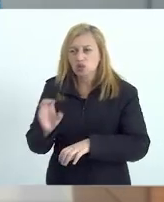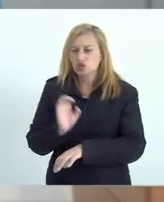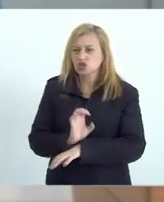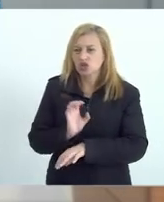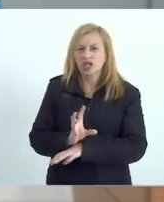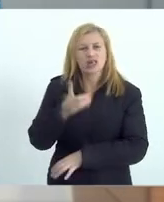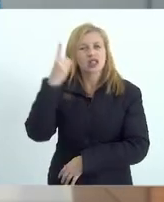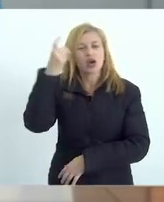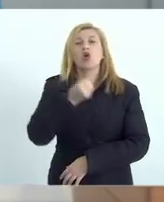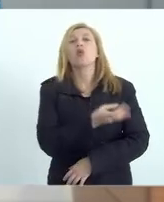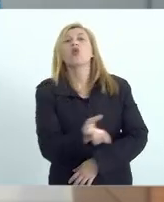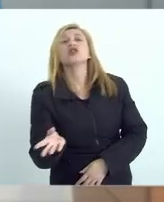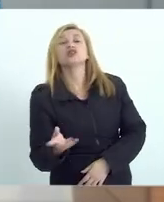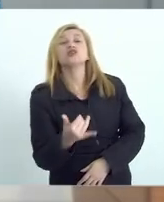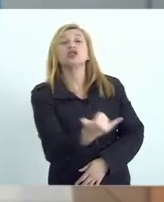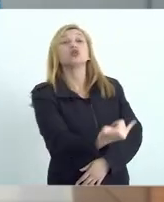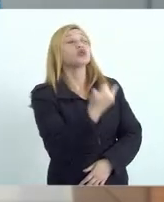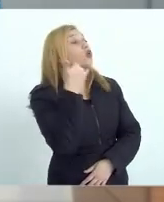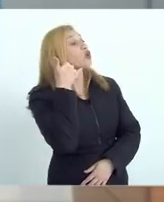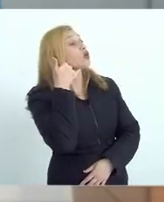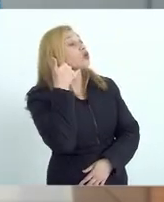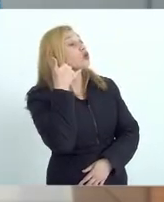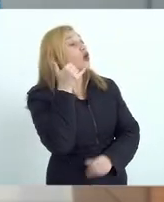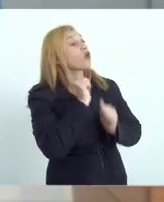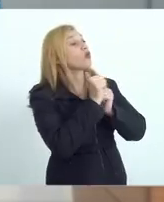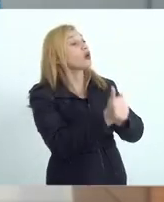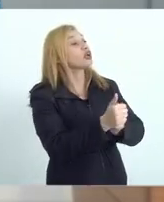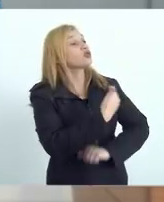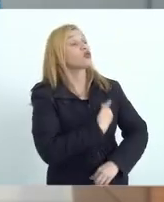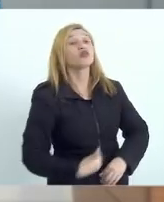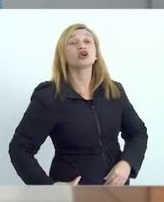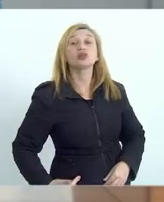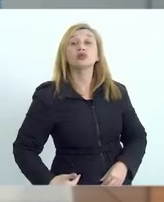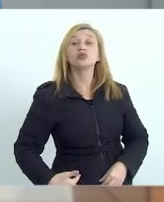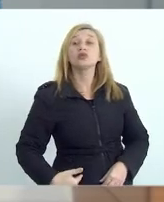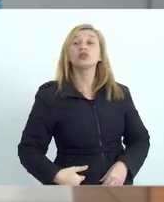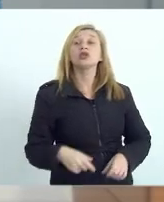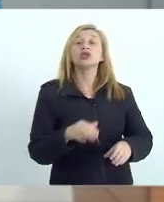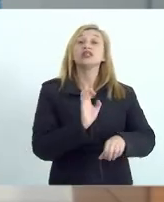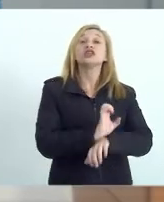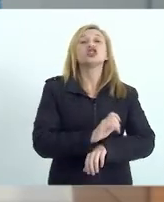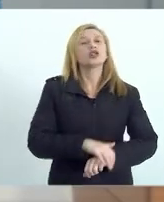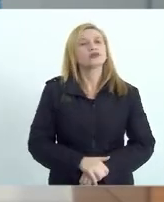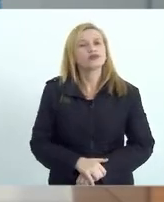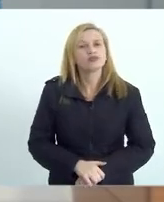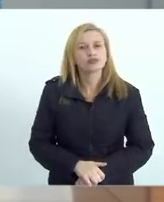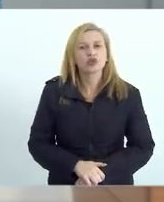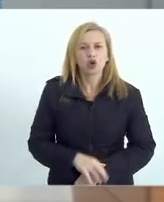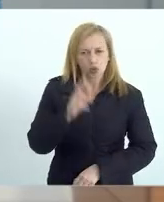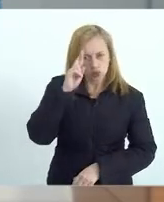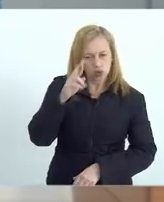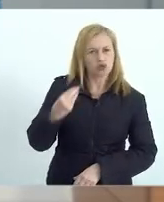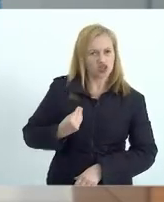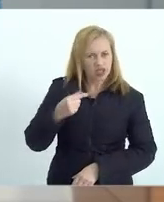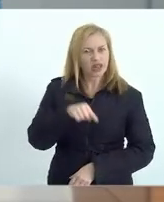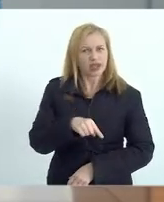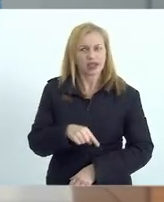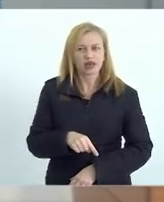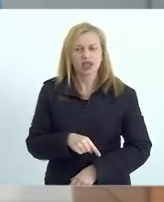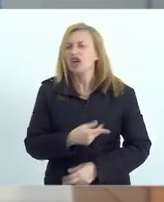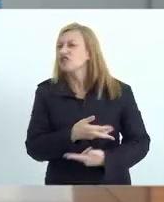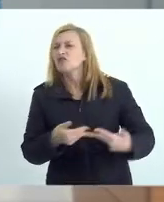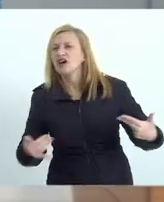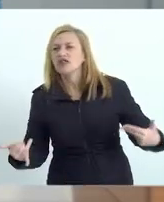Deputado Quantas vezes o senhor me ligou me ligou acompanhando o governador por esse estado o senhor tá aqui